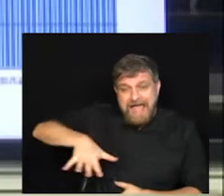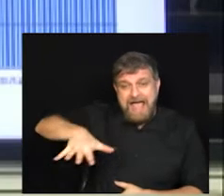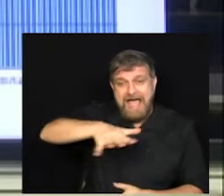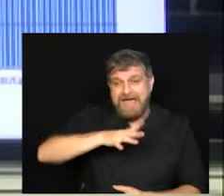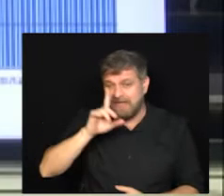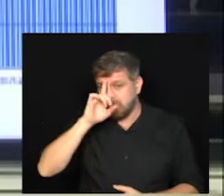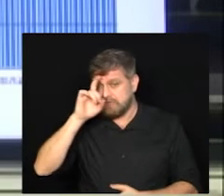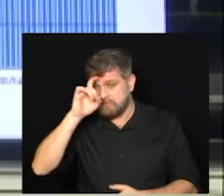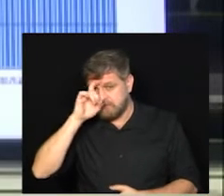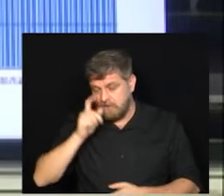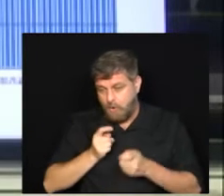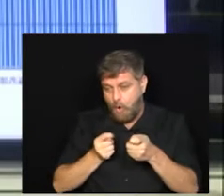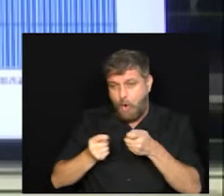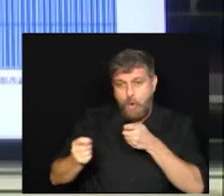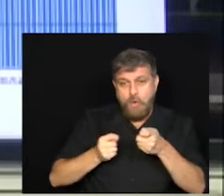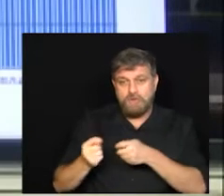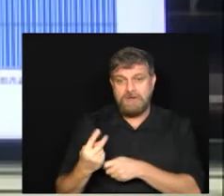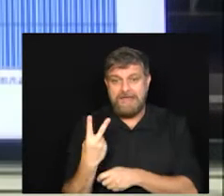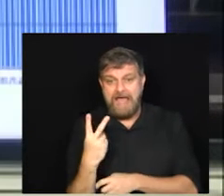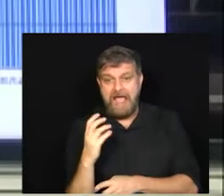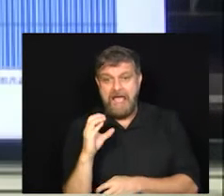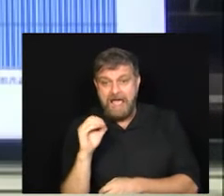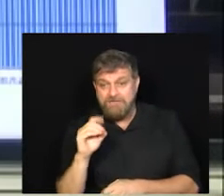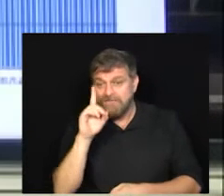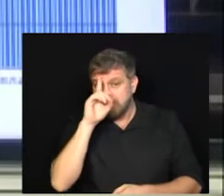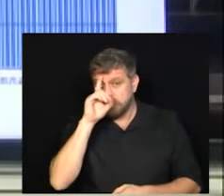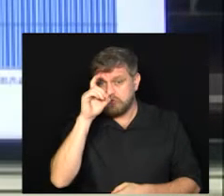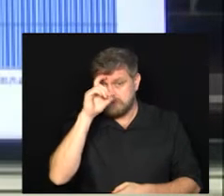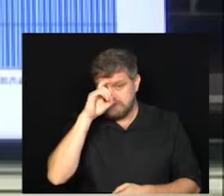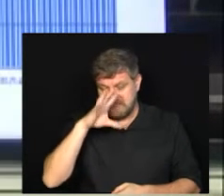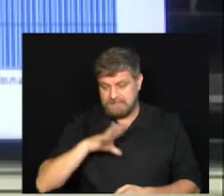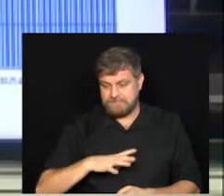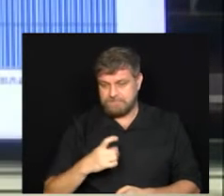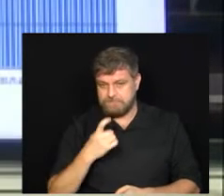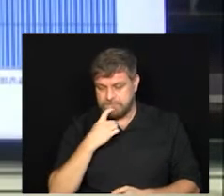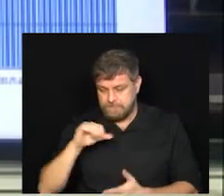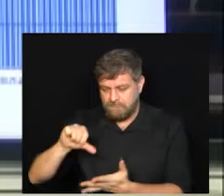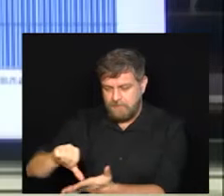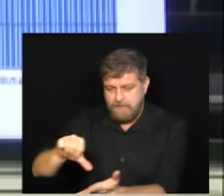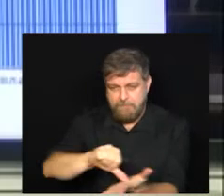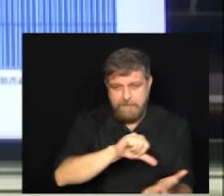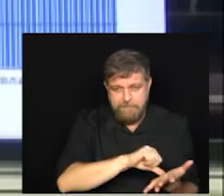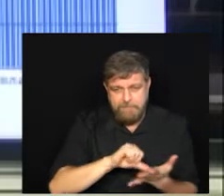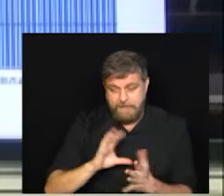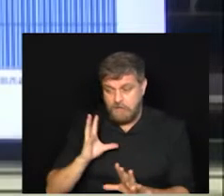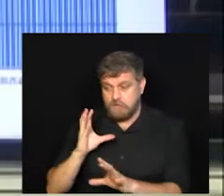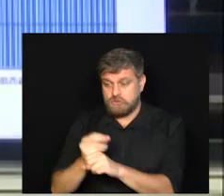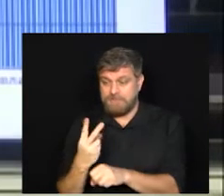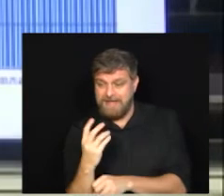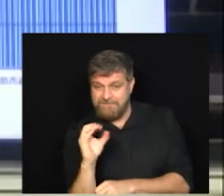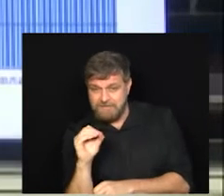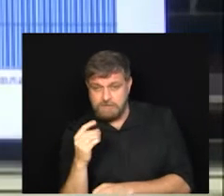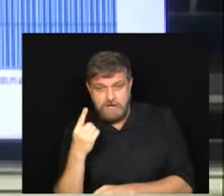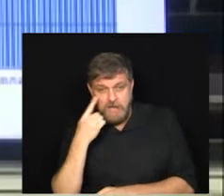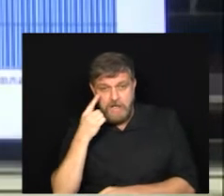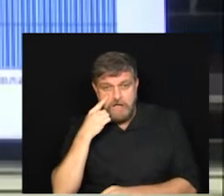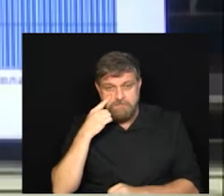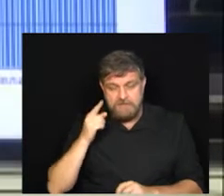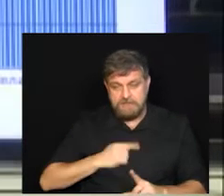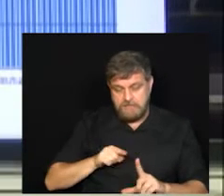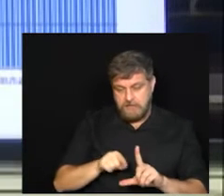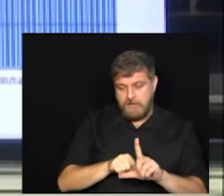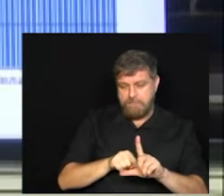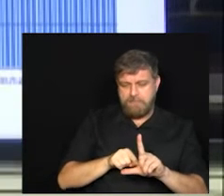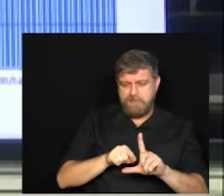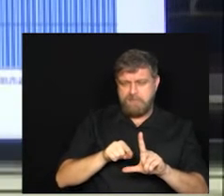um monitoramento de 20 hospitais campineiros. E aí a gente vê claramente a tendência de subida que está